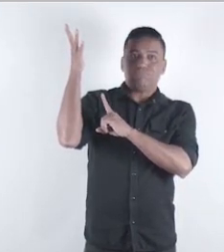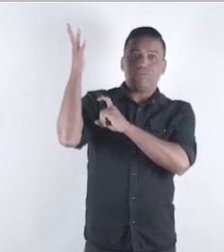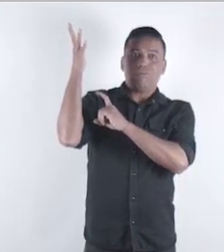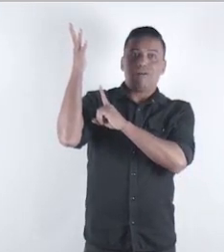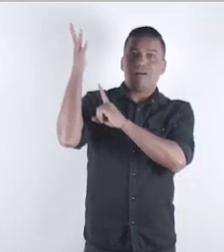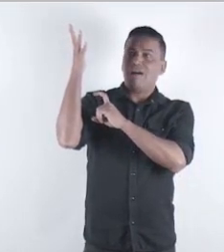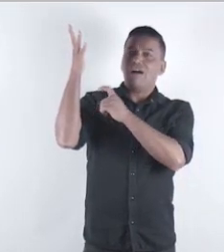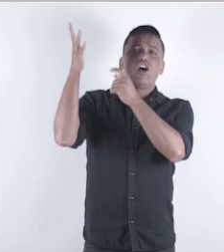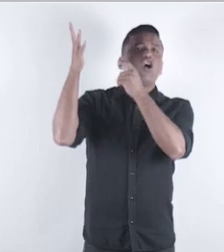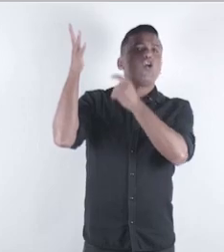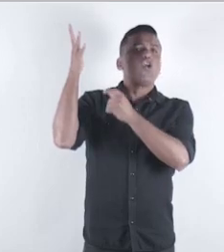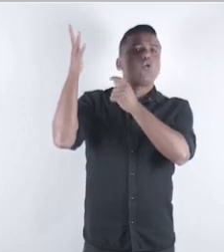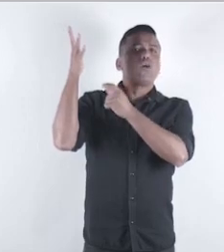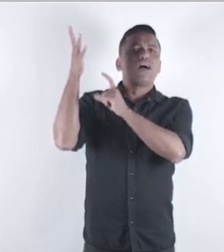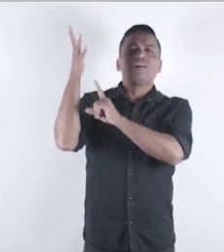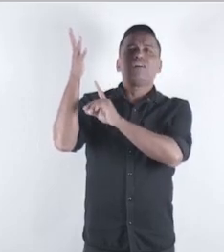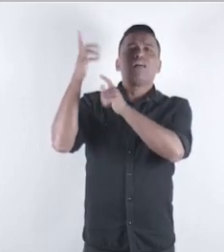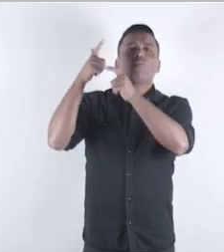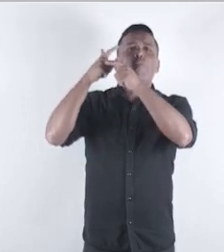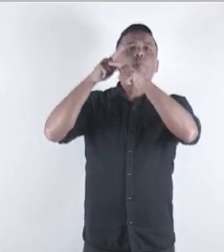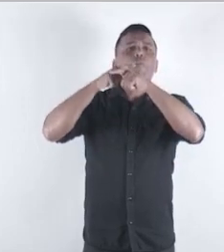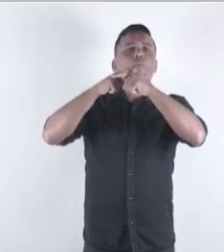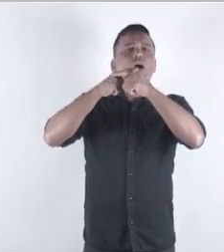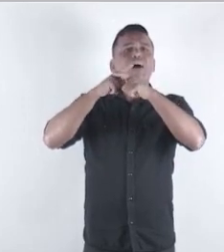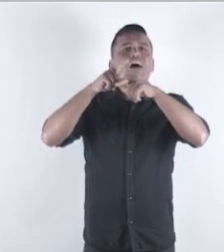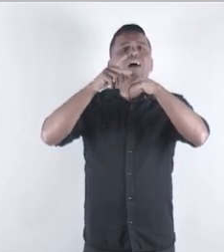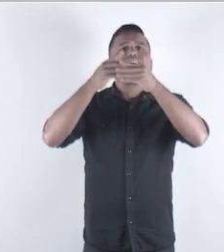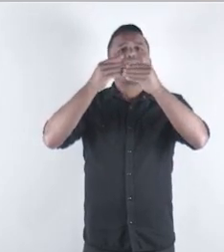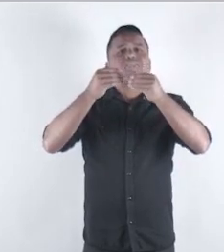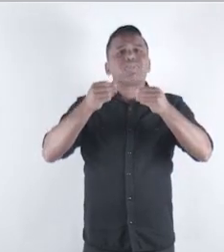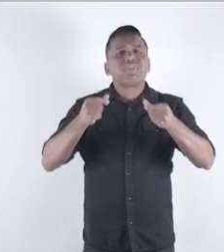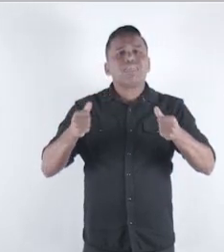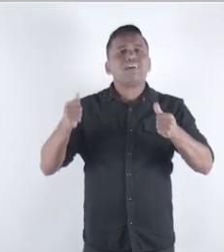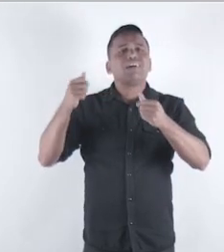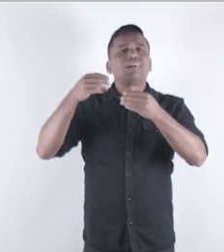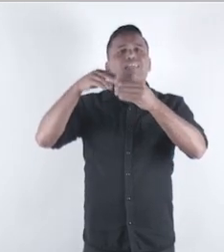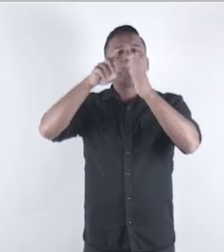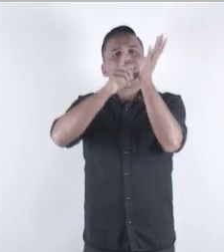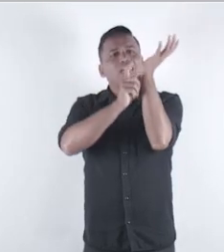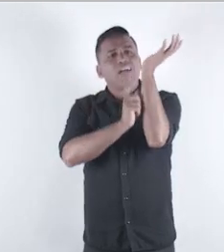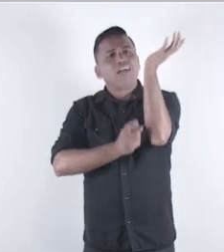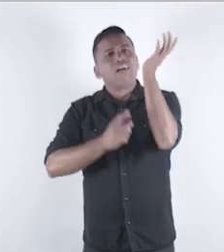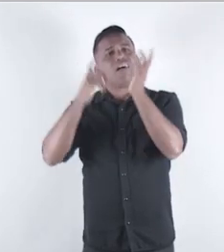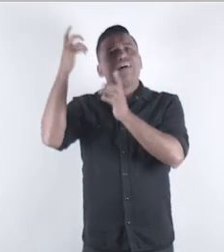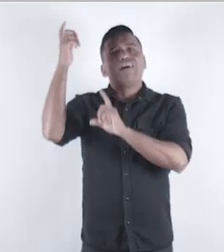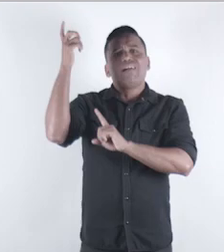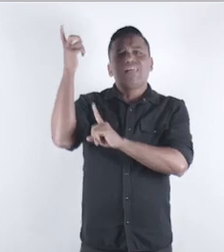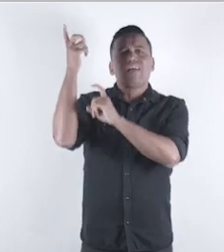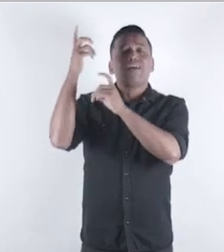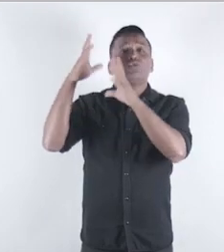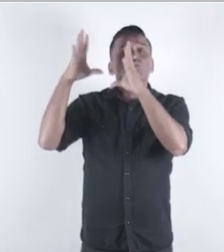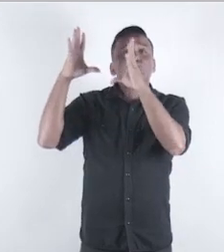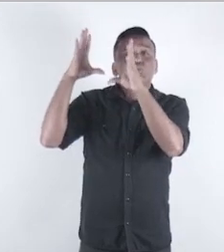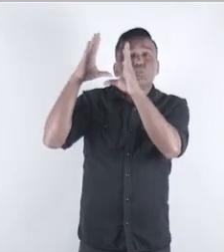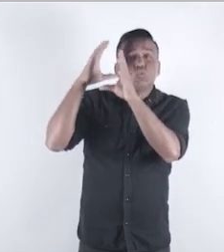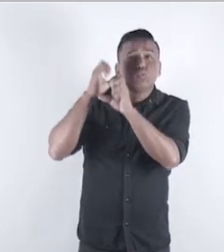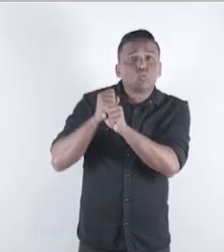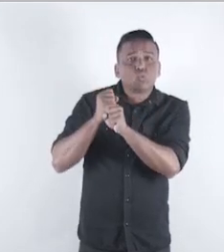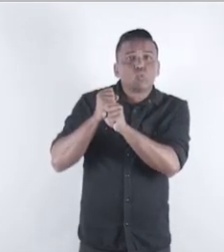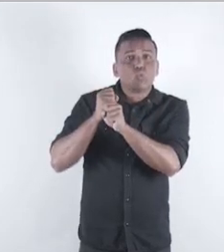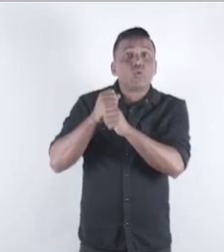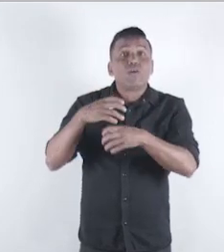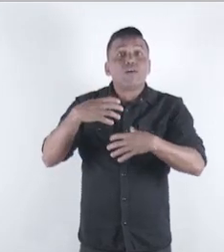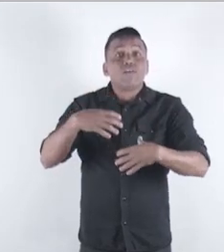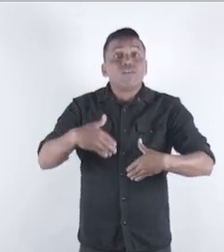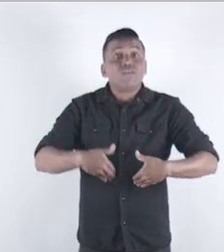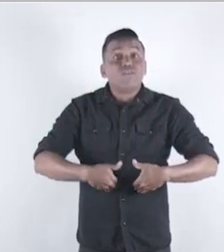e chegou a um lugar tão liso que escorregava e tão negro que parecia a noite. Como já estava